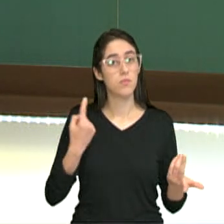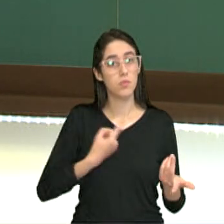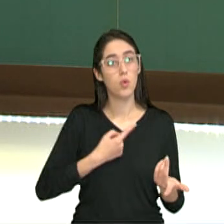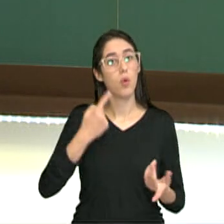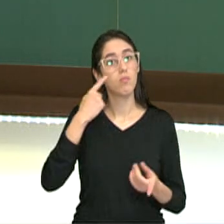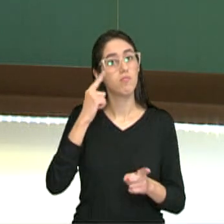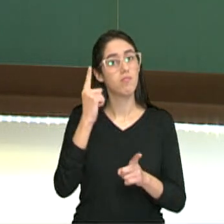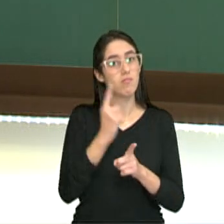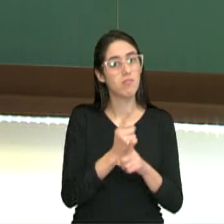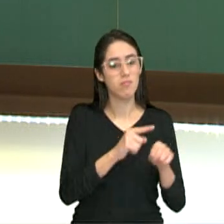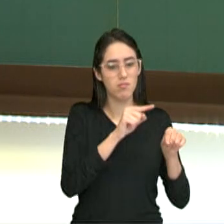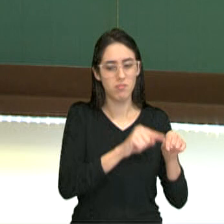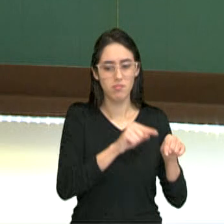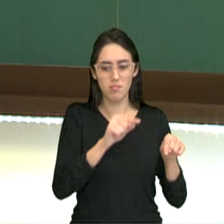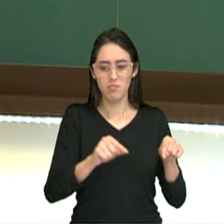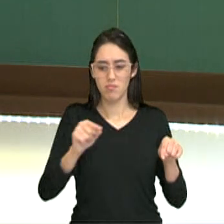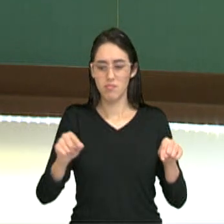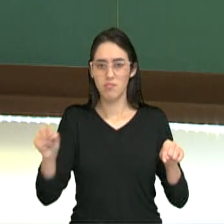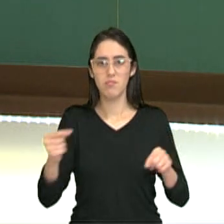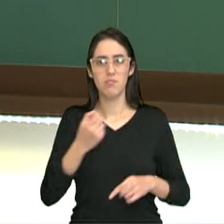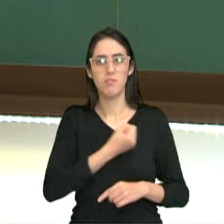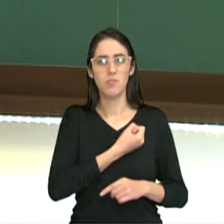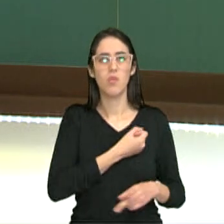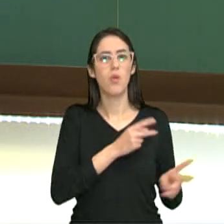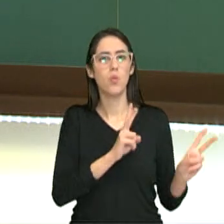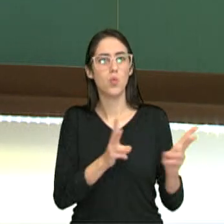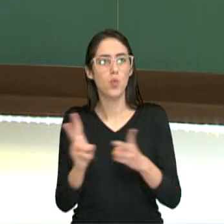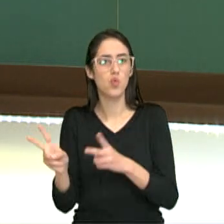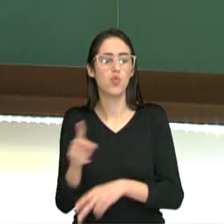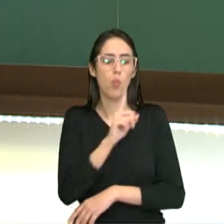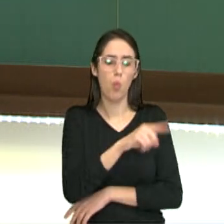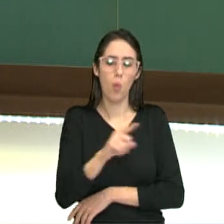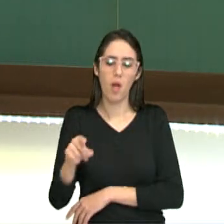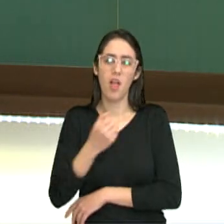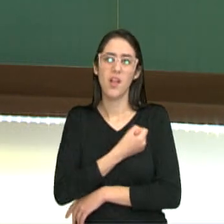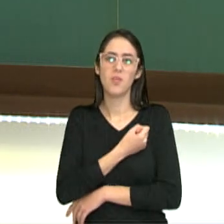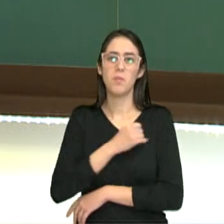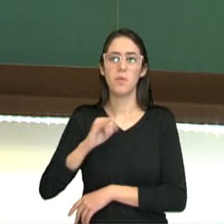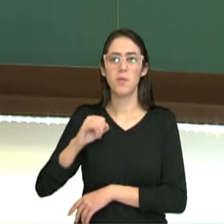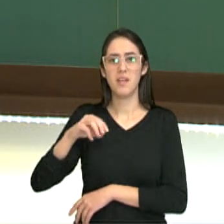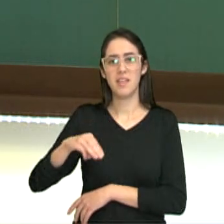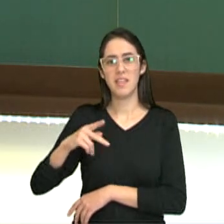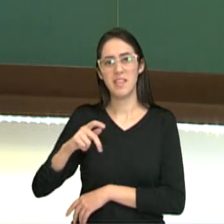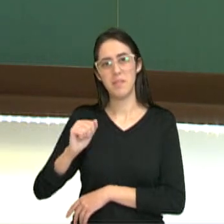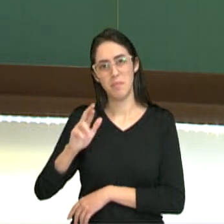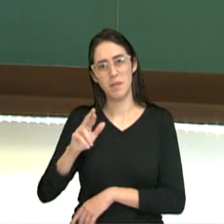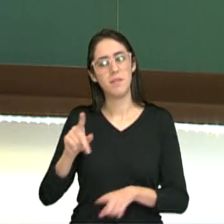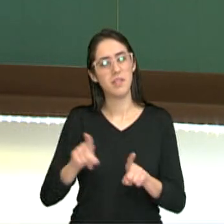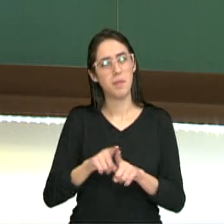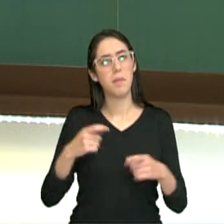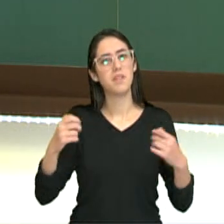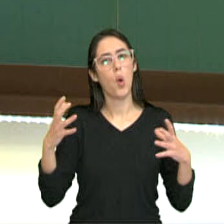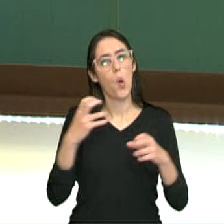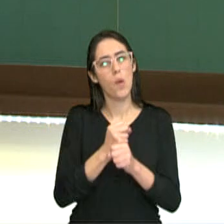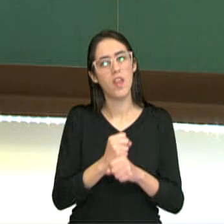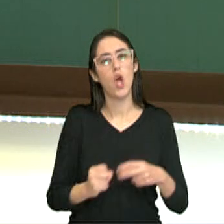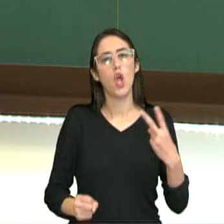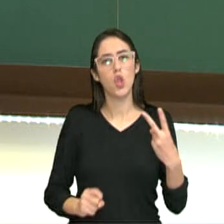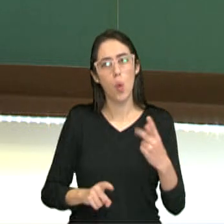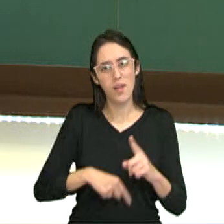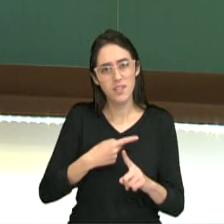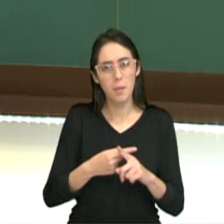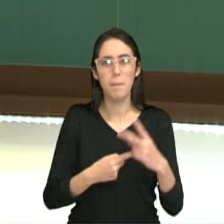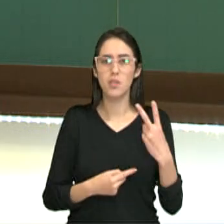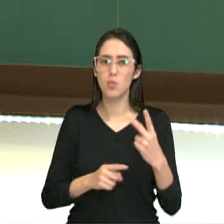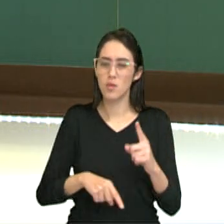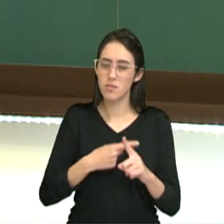termos seguintes, continuando a sequência de números ímpares e também contando de 2 em 2 a partir de